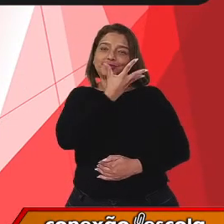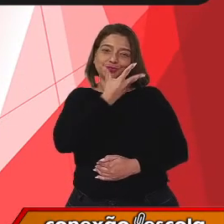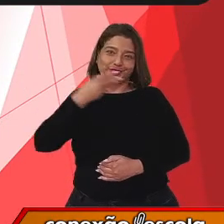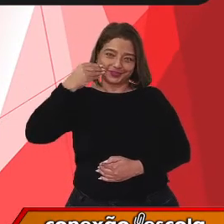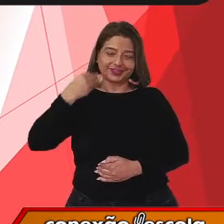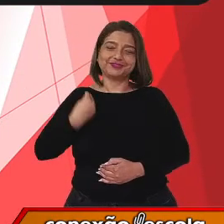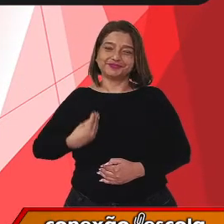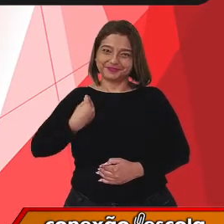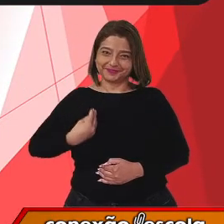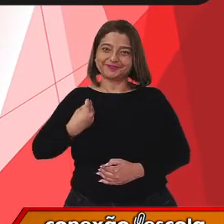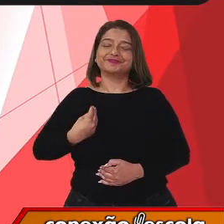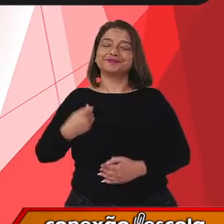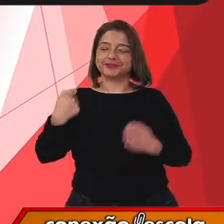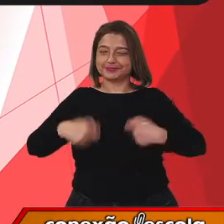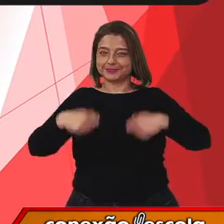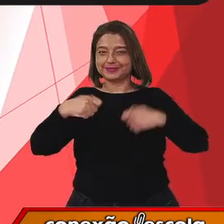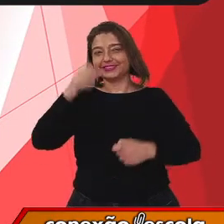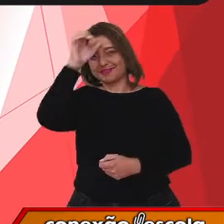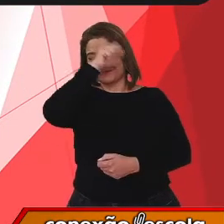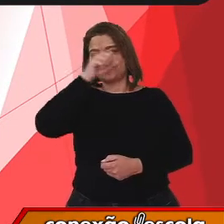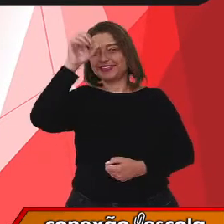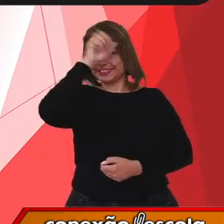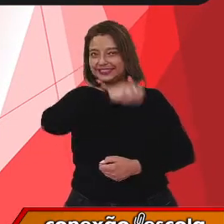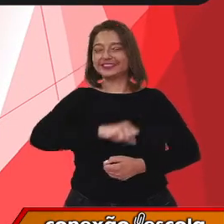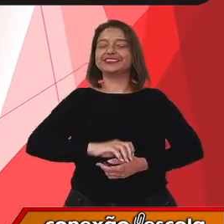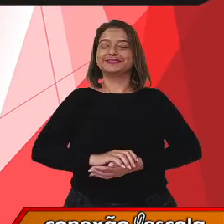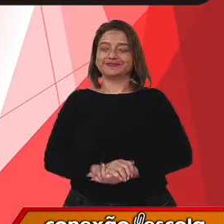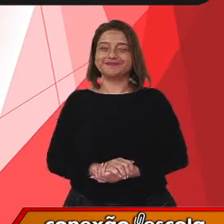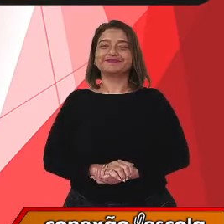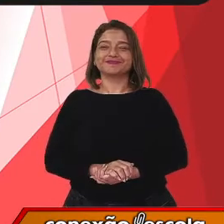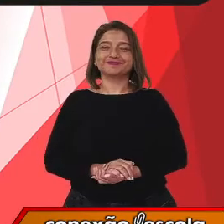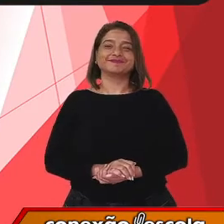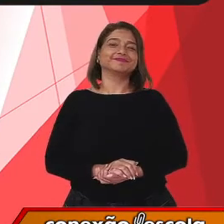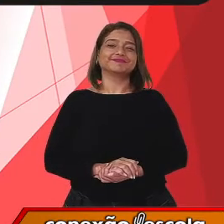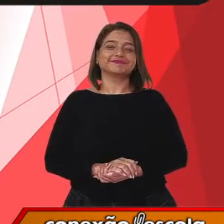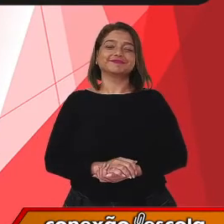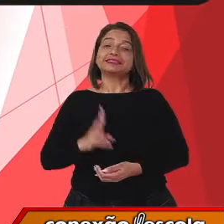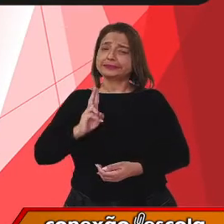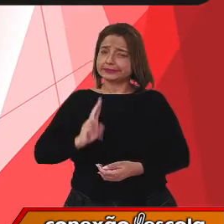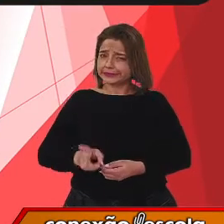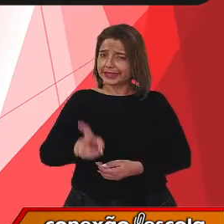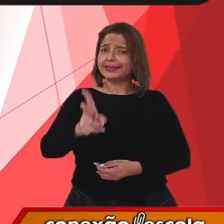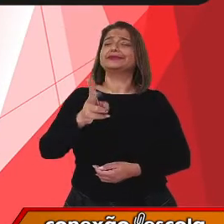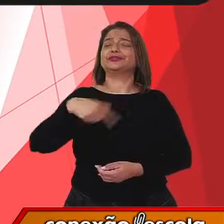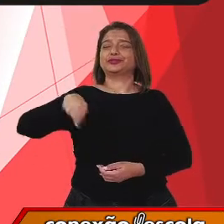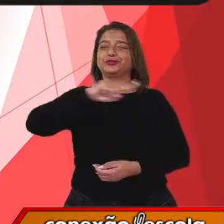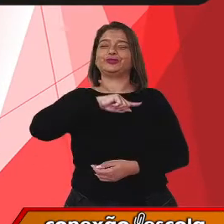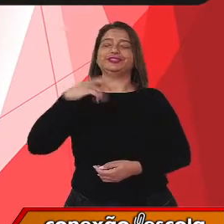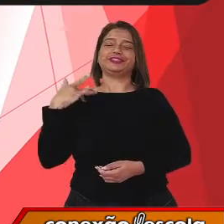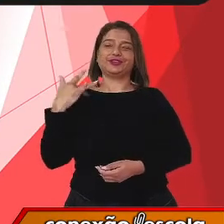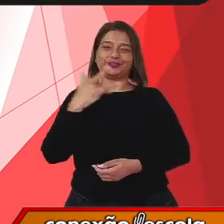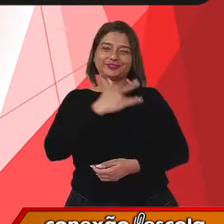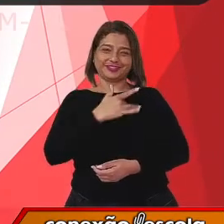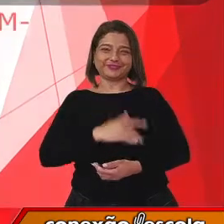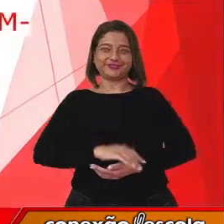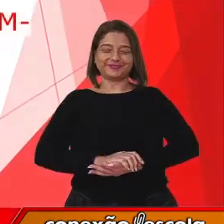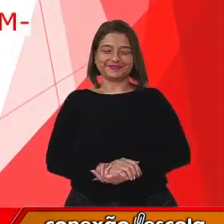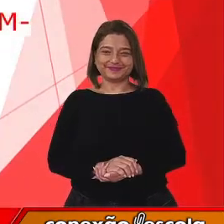essas questões, tá bom? Para ter uma vida saudável de agora, né? Para frente, sempre, né? Estarmos saudáveis,